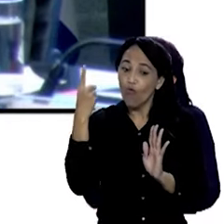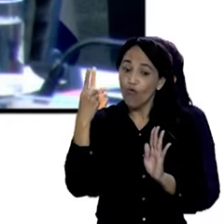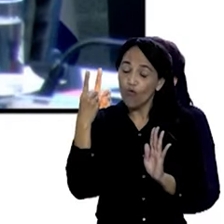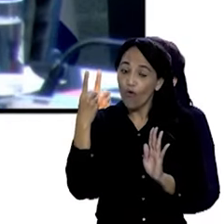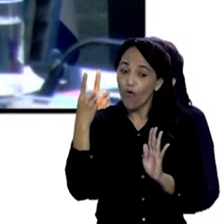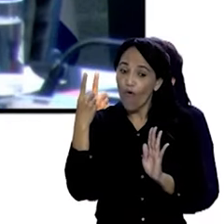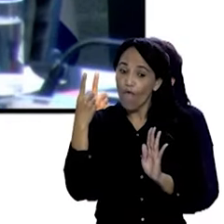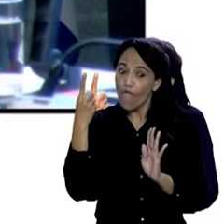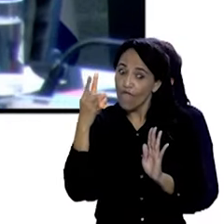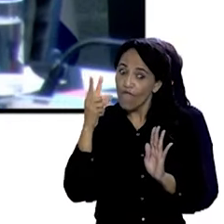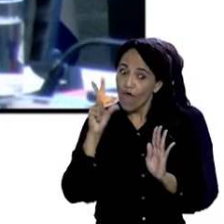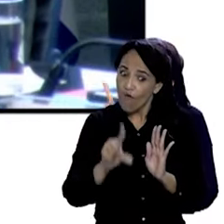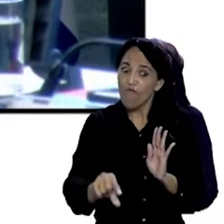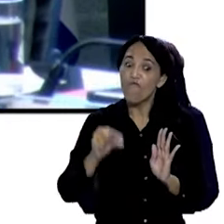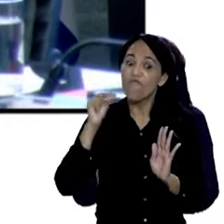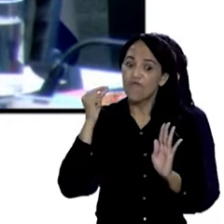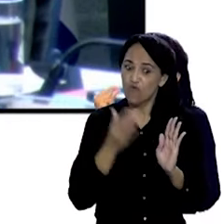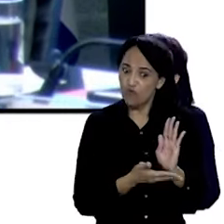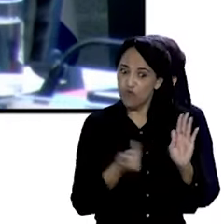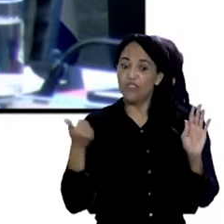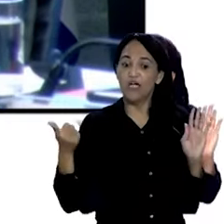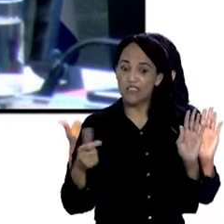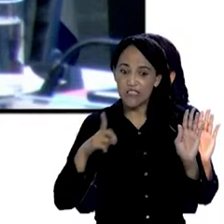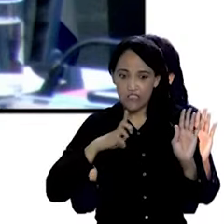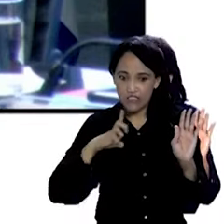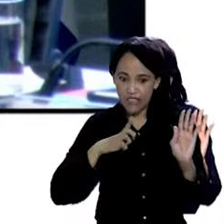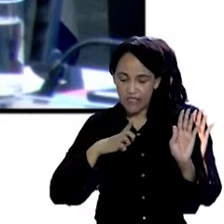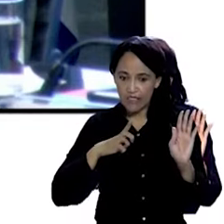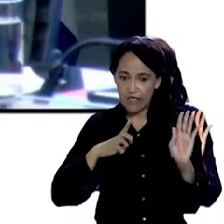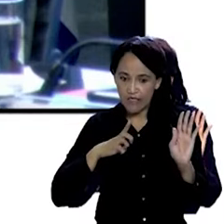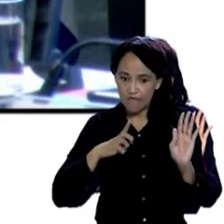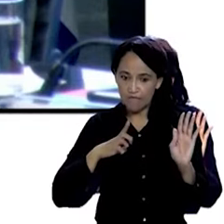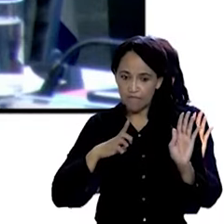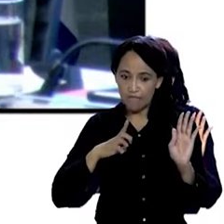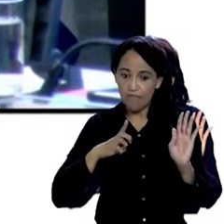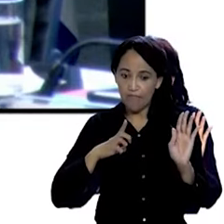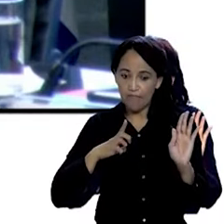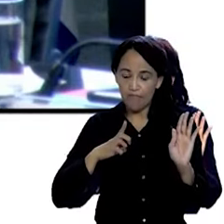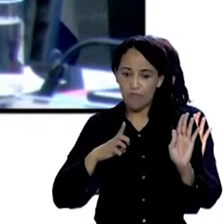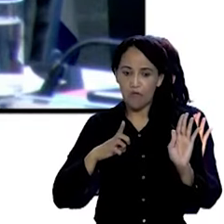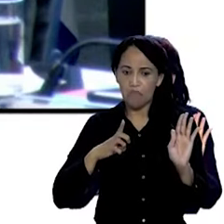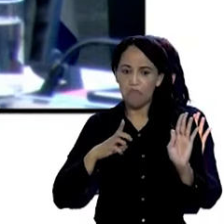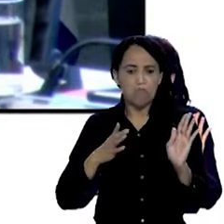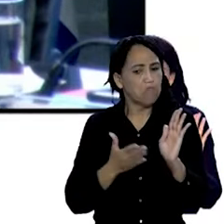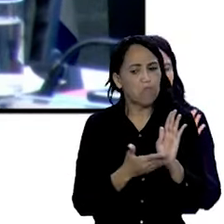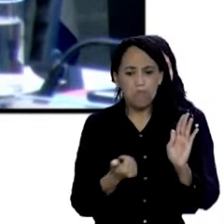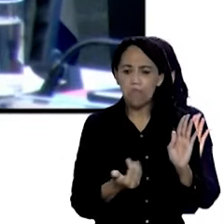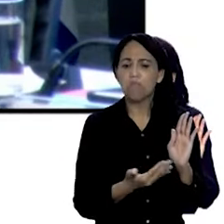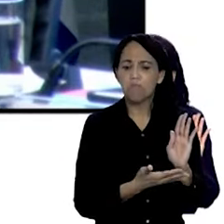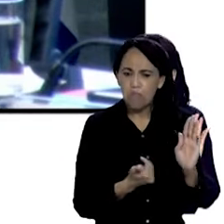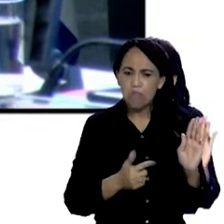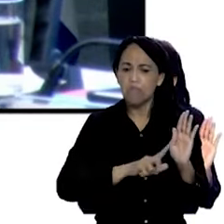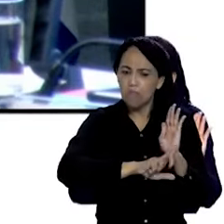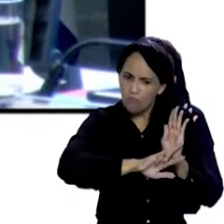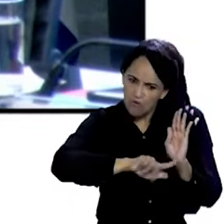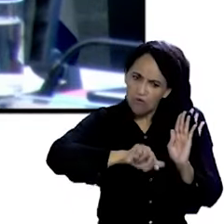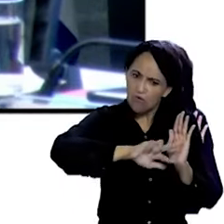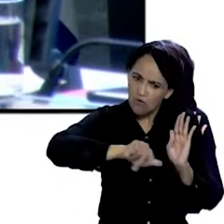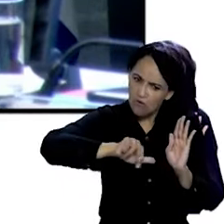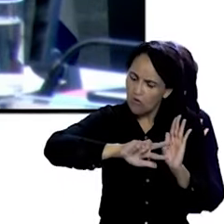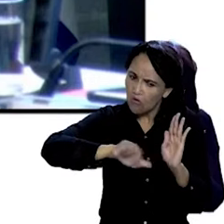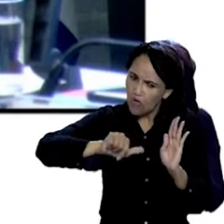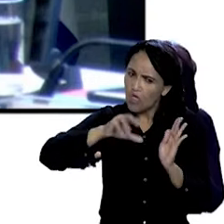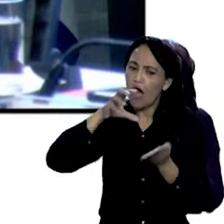excepcionalmente o recurso será C viive em casos diversos do referido quando a corte Suprema